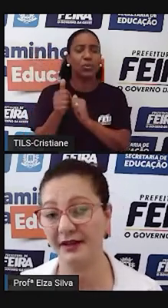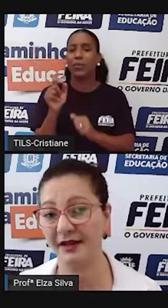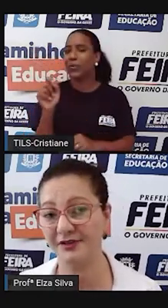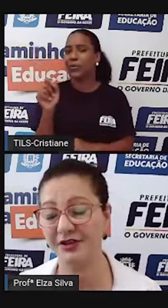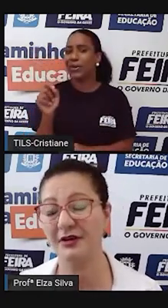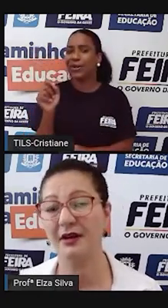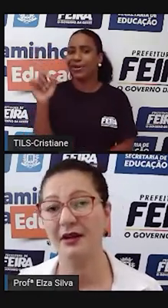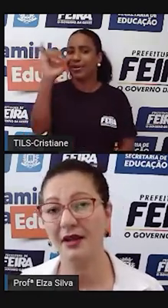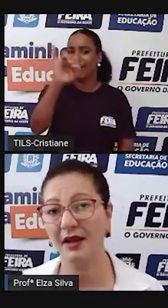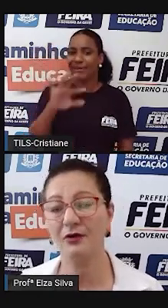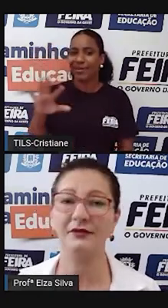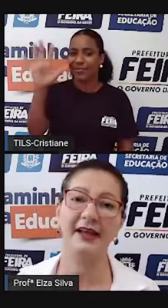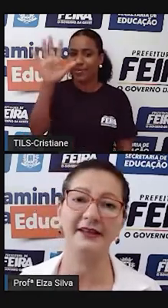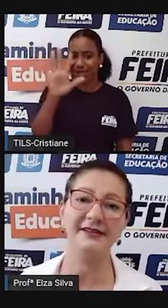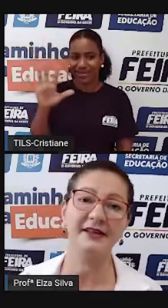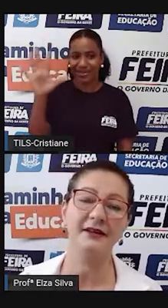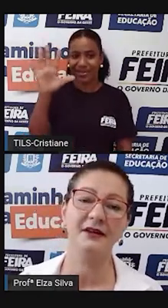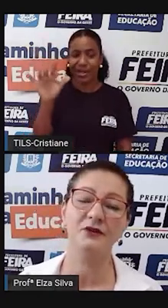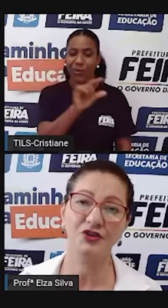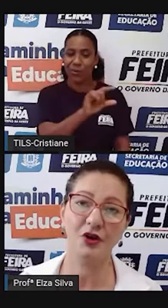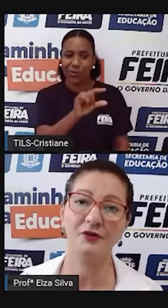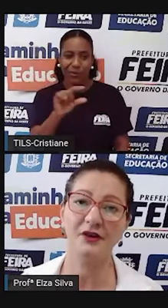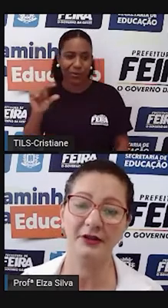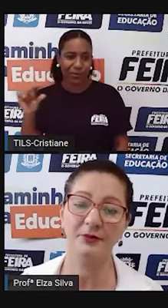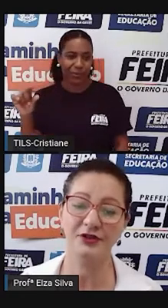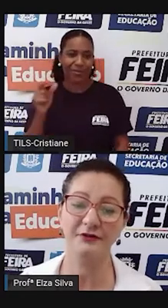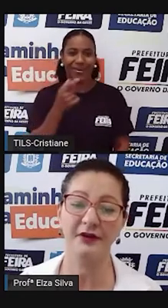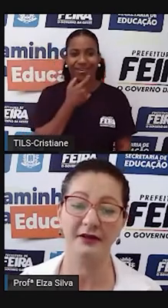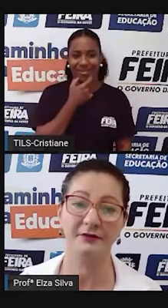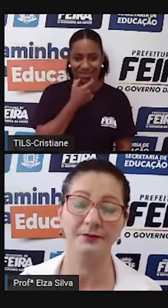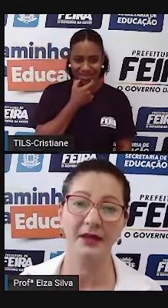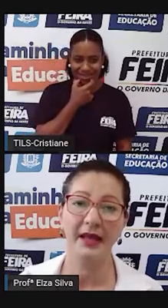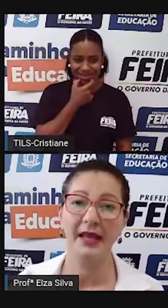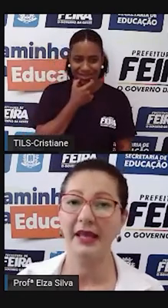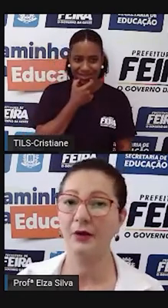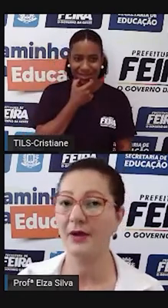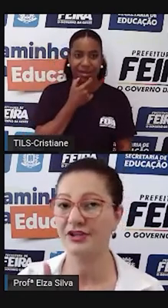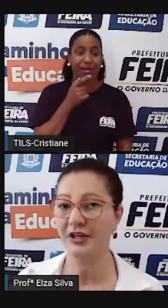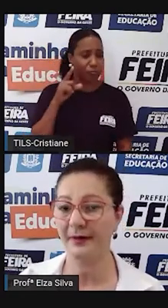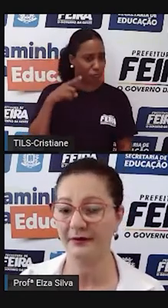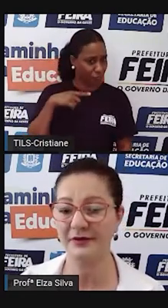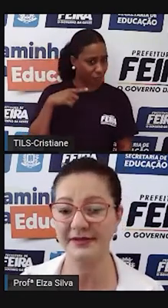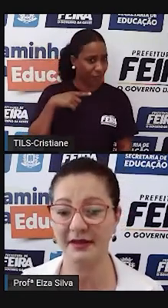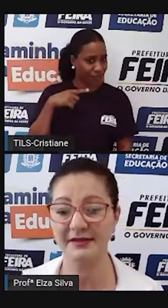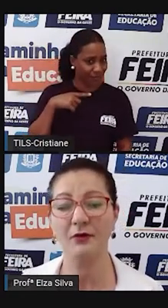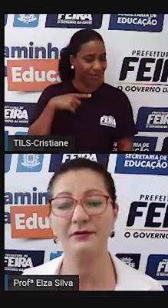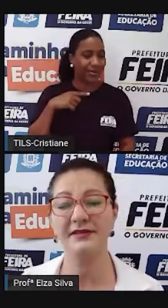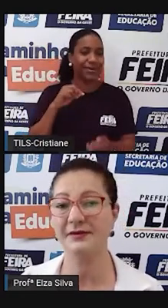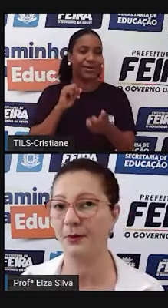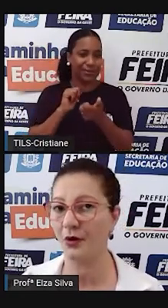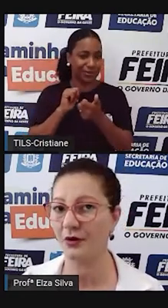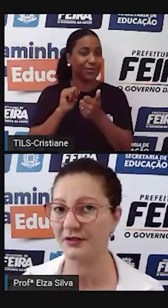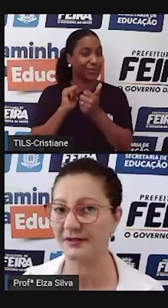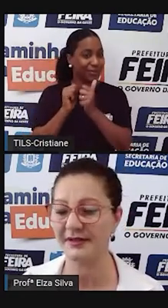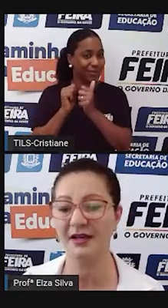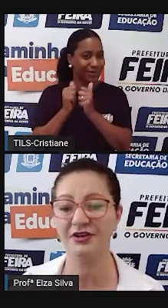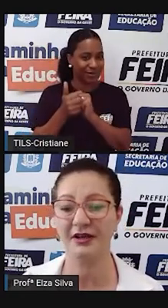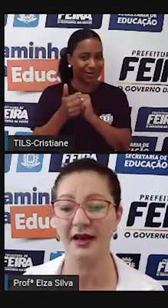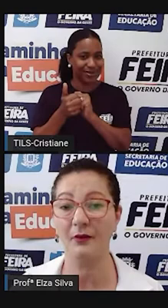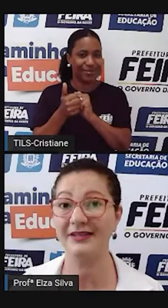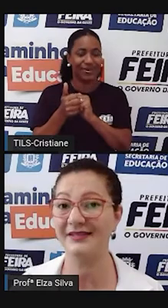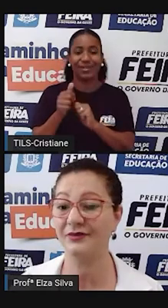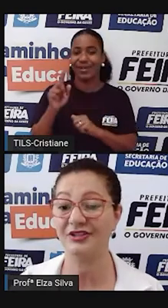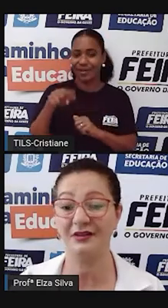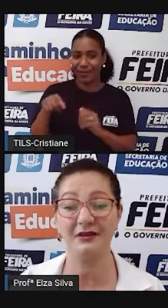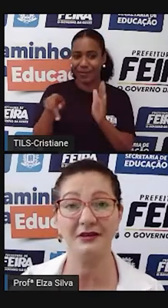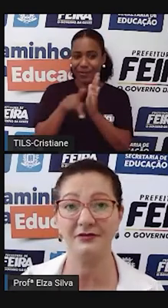na verdade, que acontece nos Jogos Olímpicos de Inverno. E uma dica para vocês, alguns esportes, em